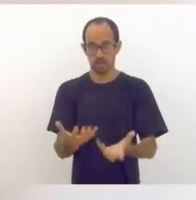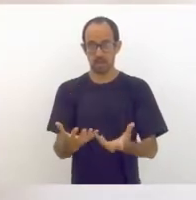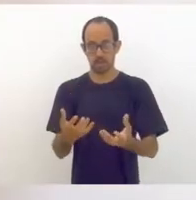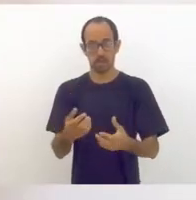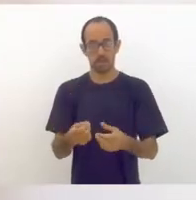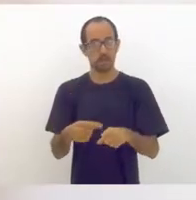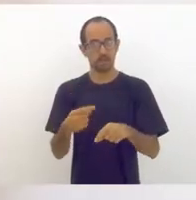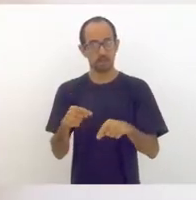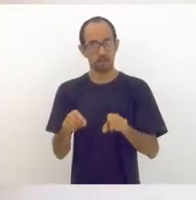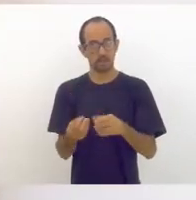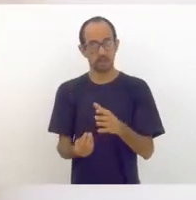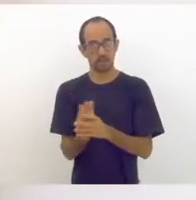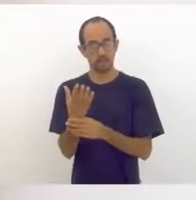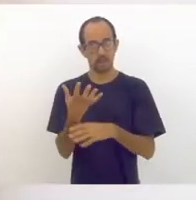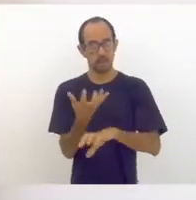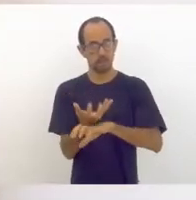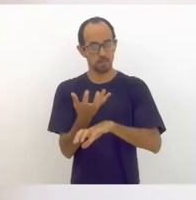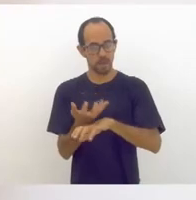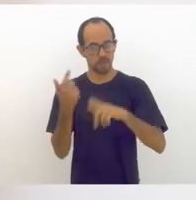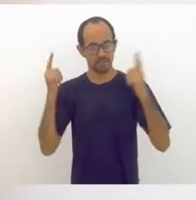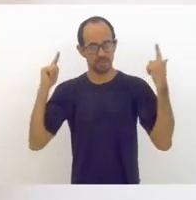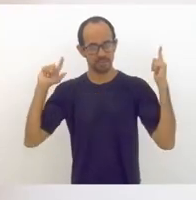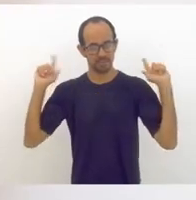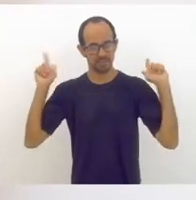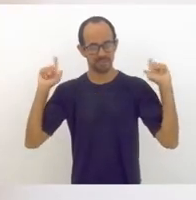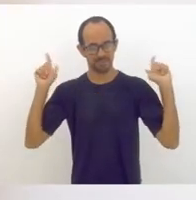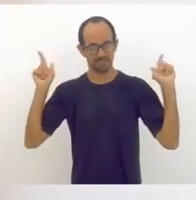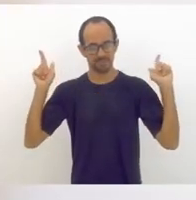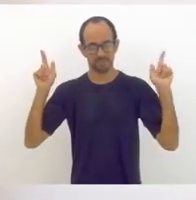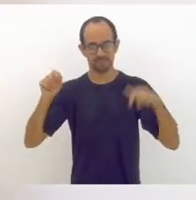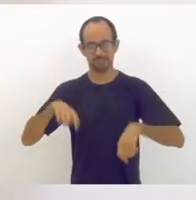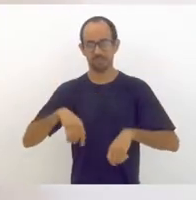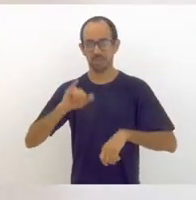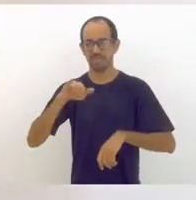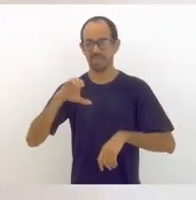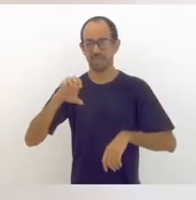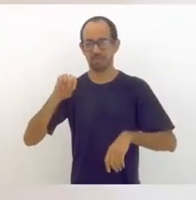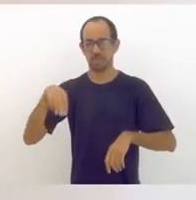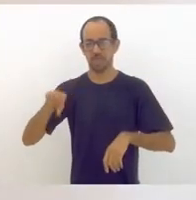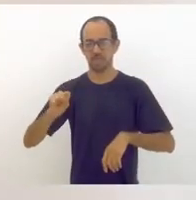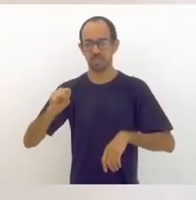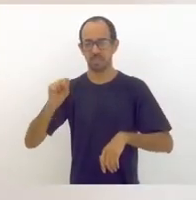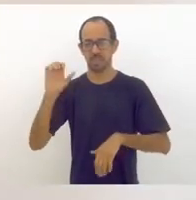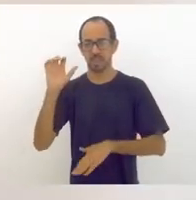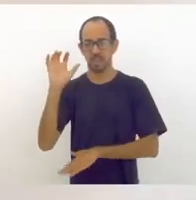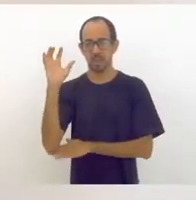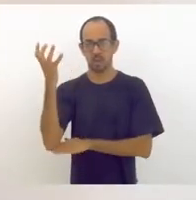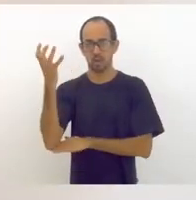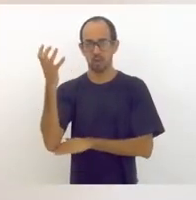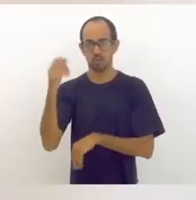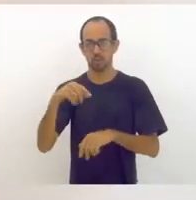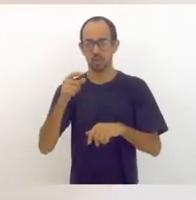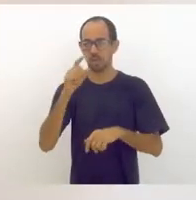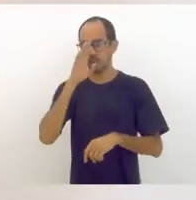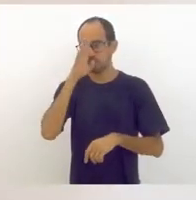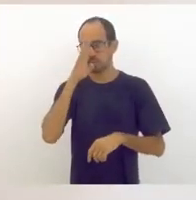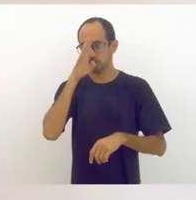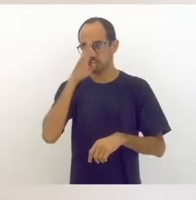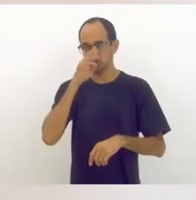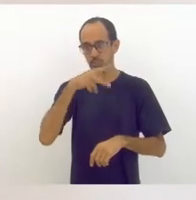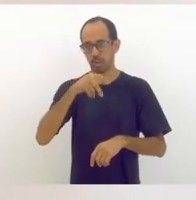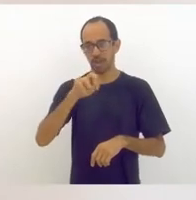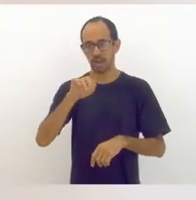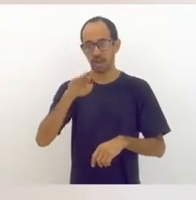para fechar, que foi falado aqui sobre recurso de ICMS ecológico, é outro absurdo no nosso estado. Paracambi, Seropédica, Nova